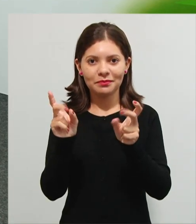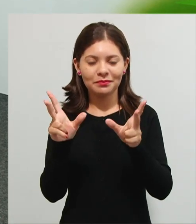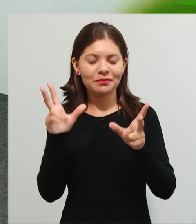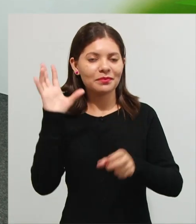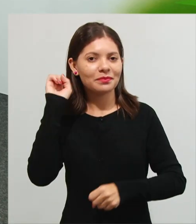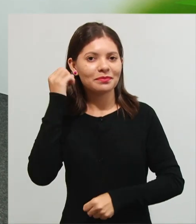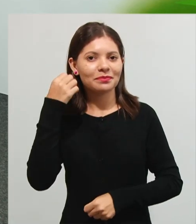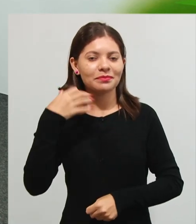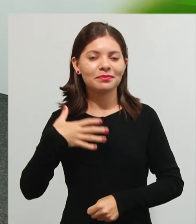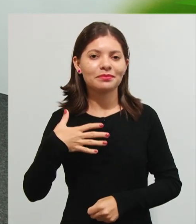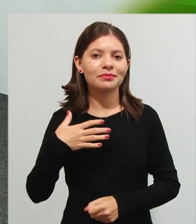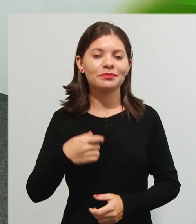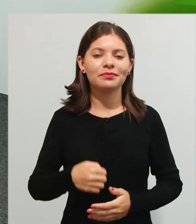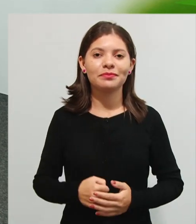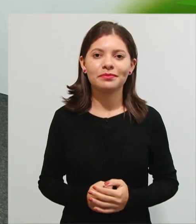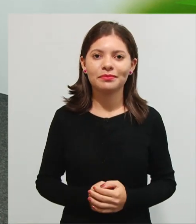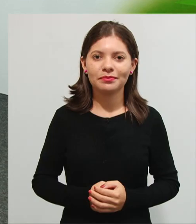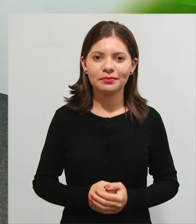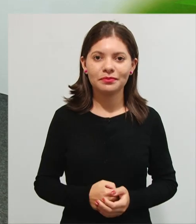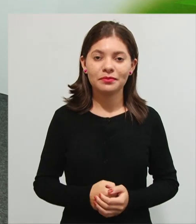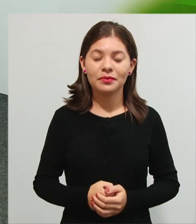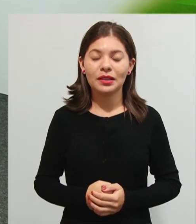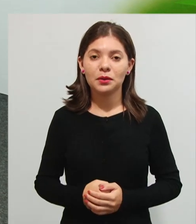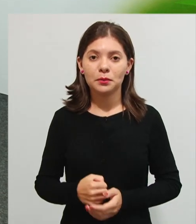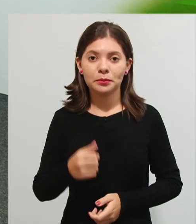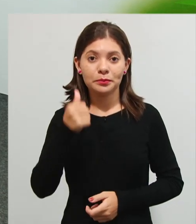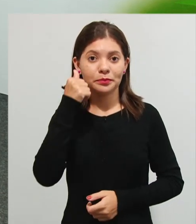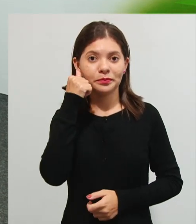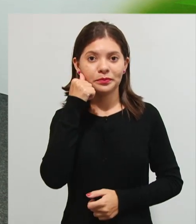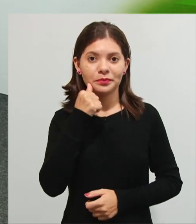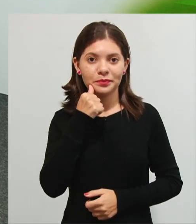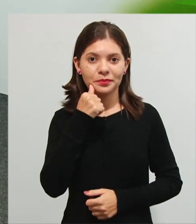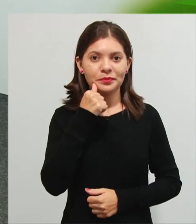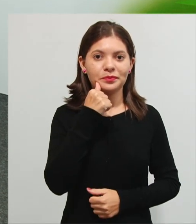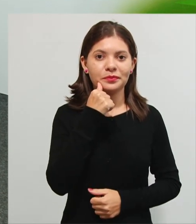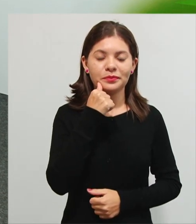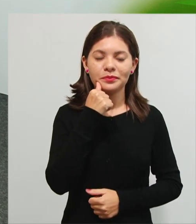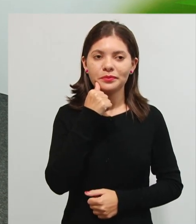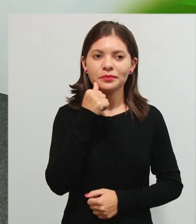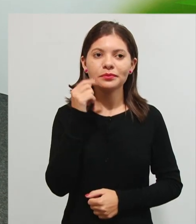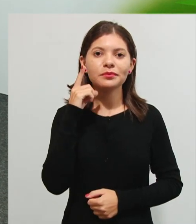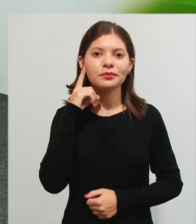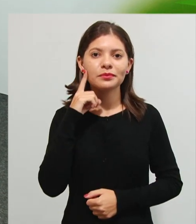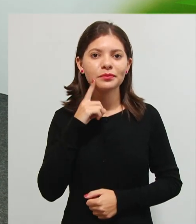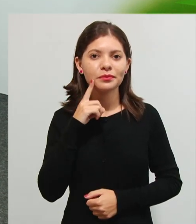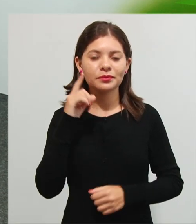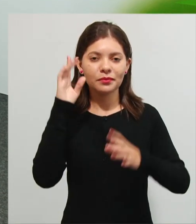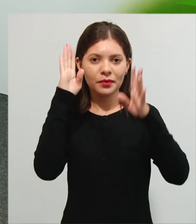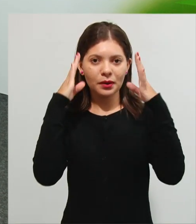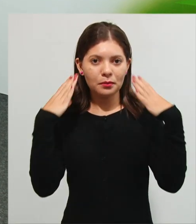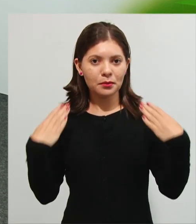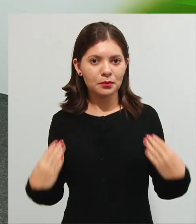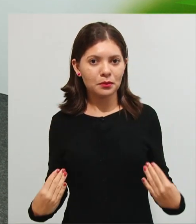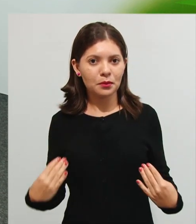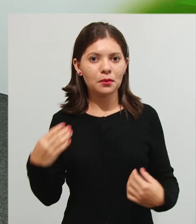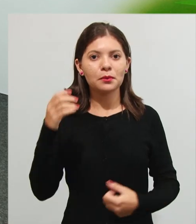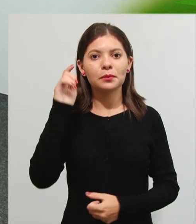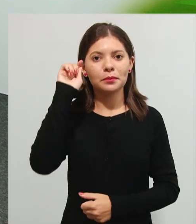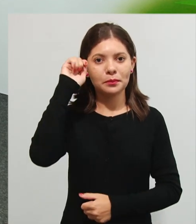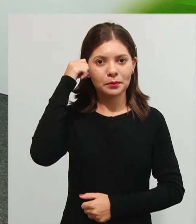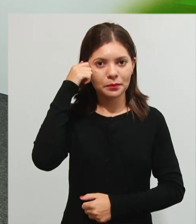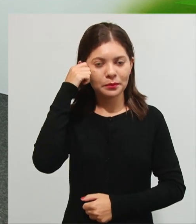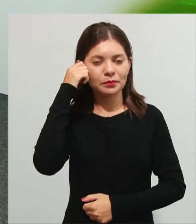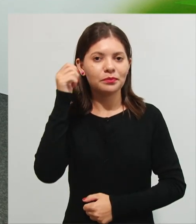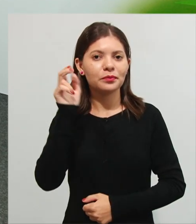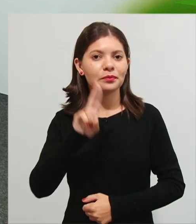Comercial. Vou fazer minha audiodescrição. Sou do sexo feminino, cor parda, cabelos longos